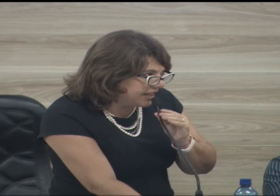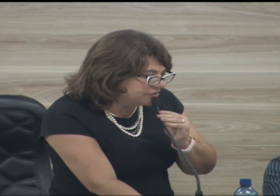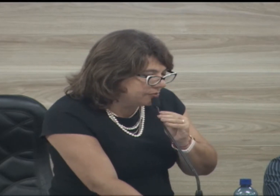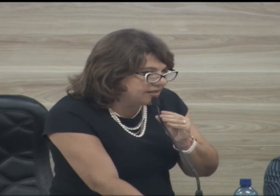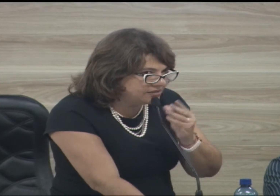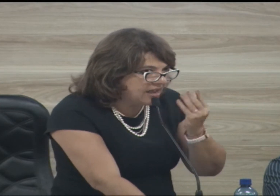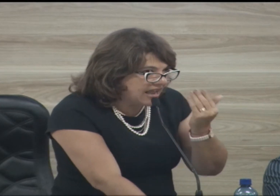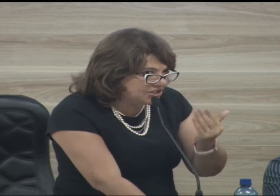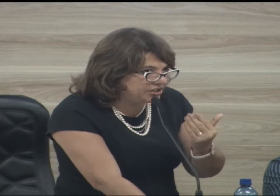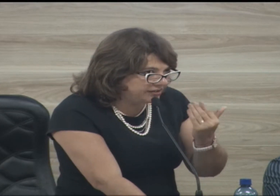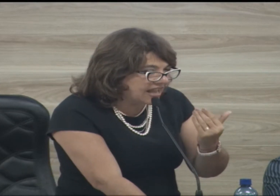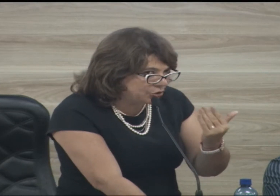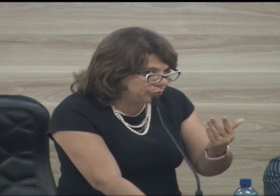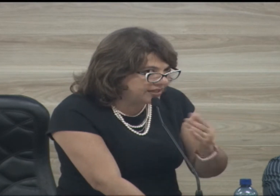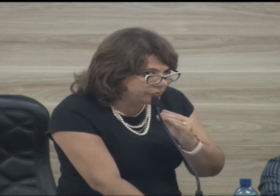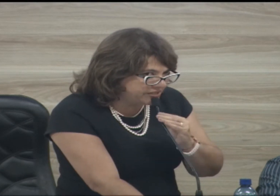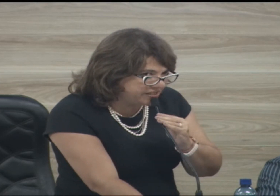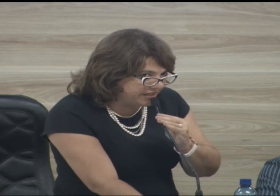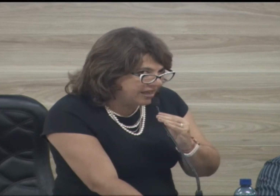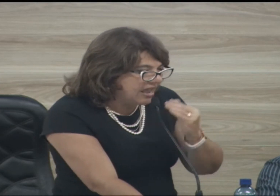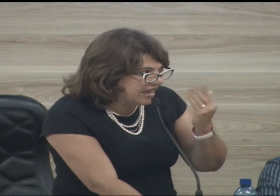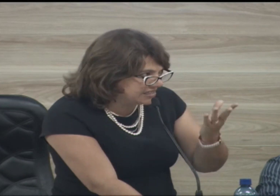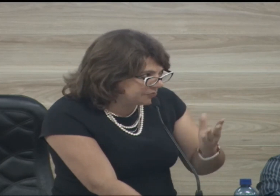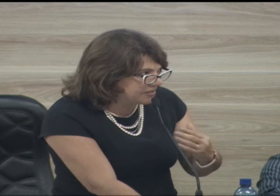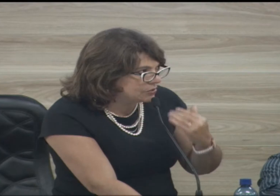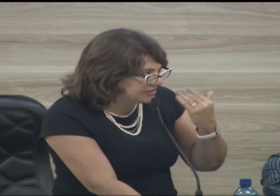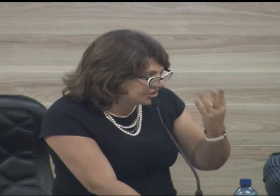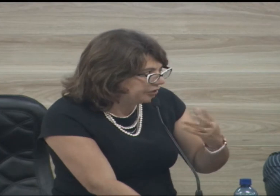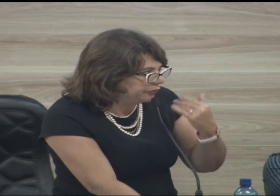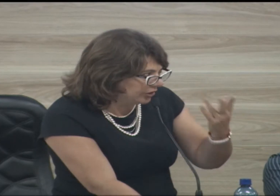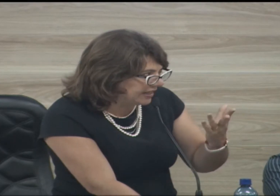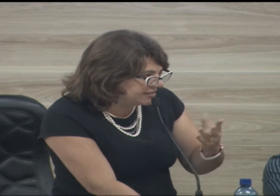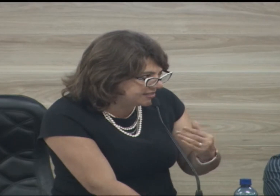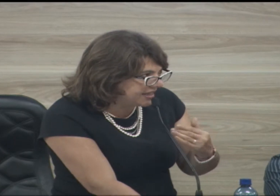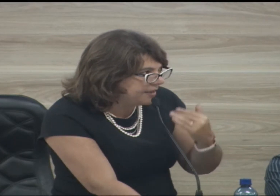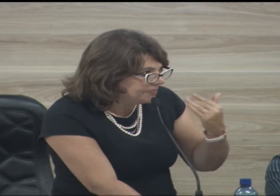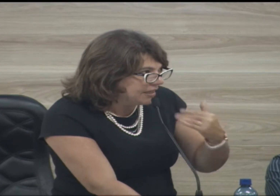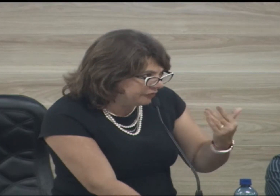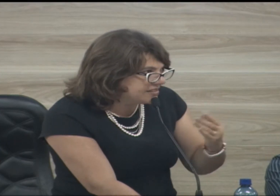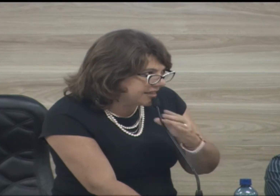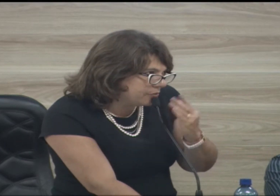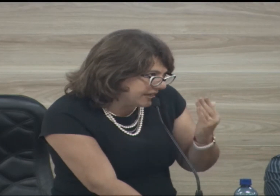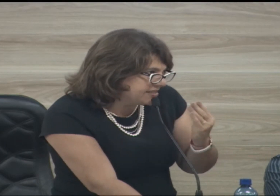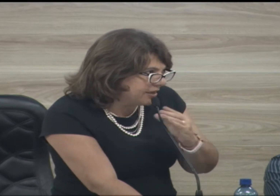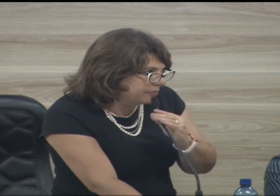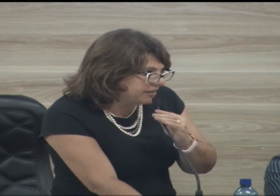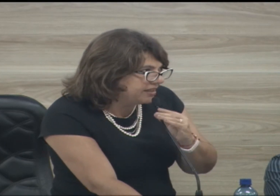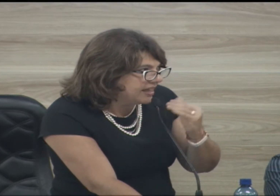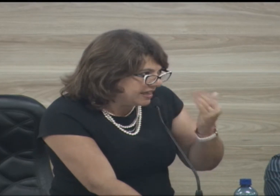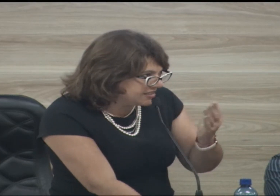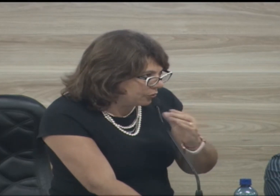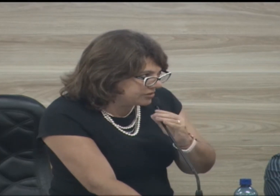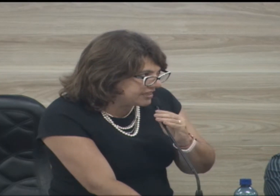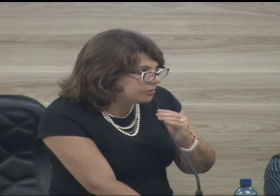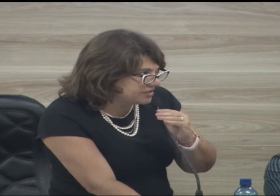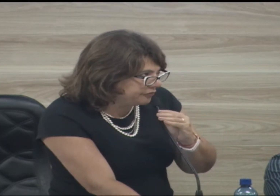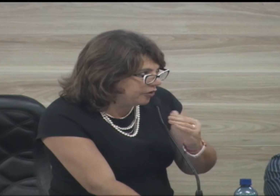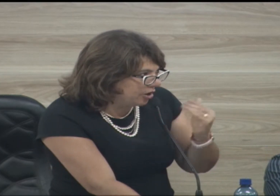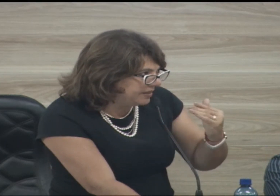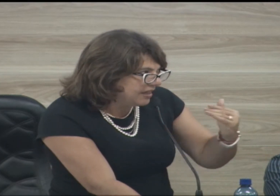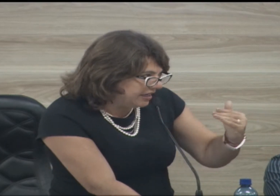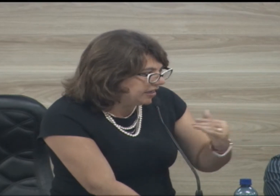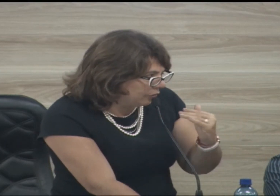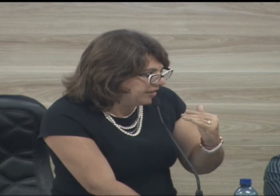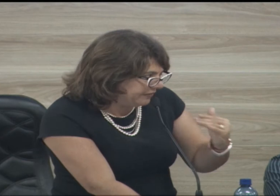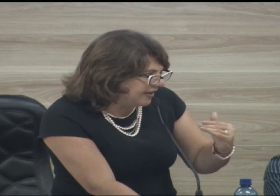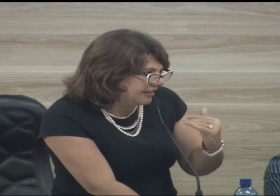Comissão de Direitos Humanos, a gente está ajudando sim a essas pessoas, a gente fortalecer e fazer com que realmente esse conselho se